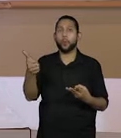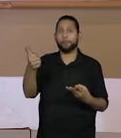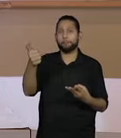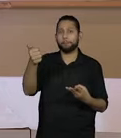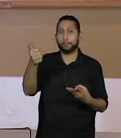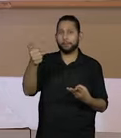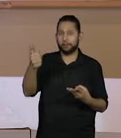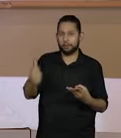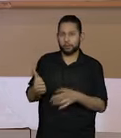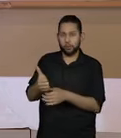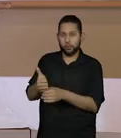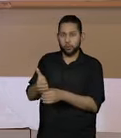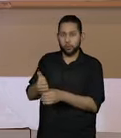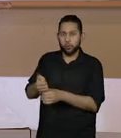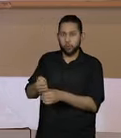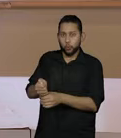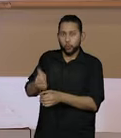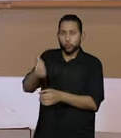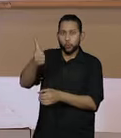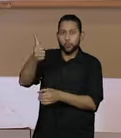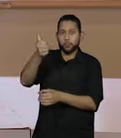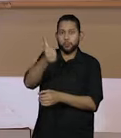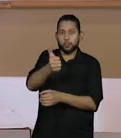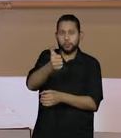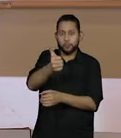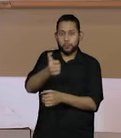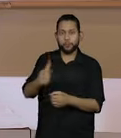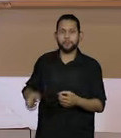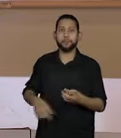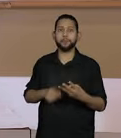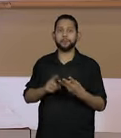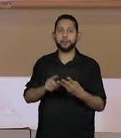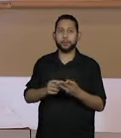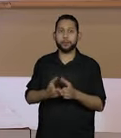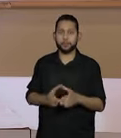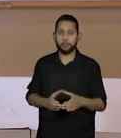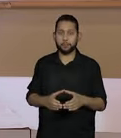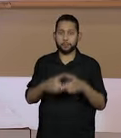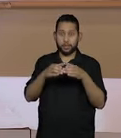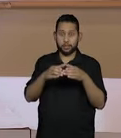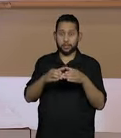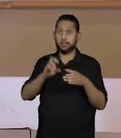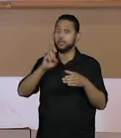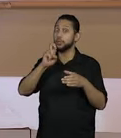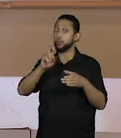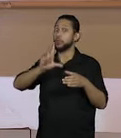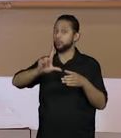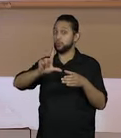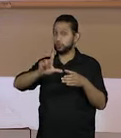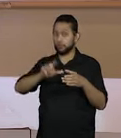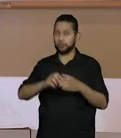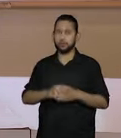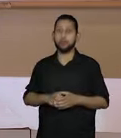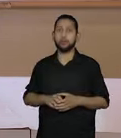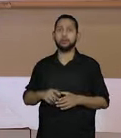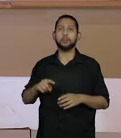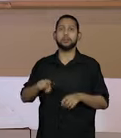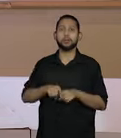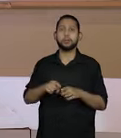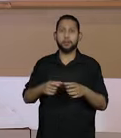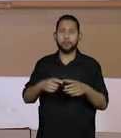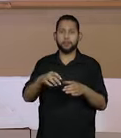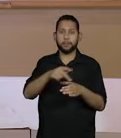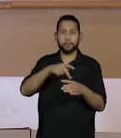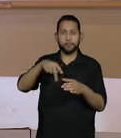caso a pipeta, também um becker de 5 litros, uma placa